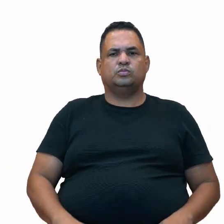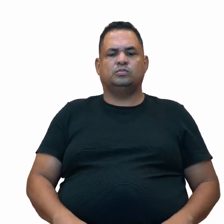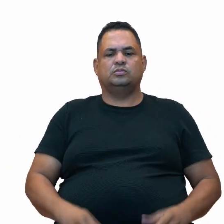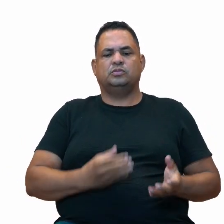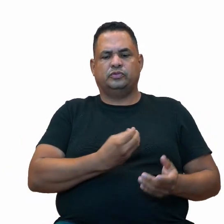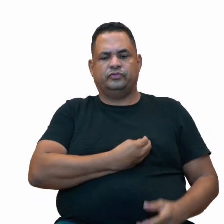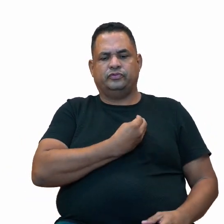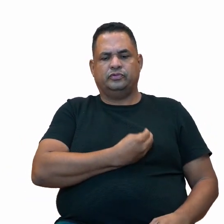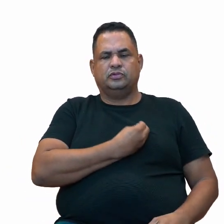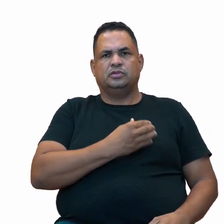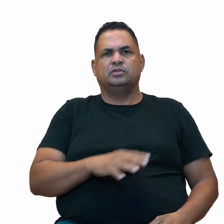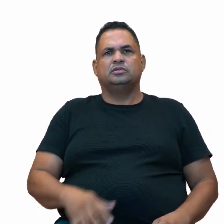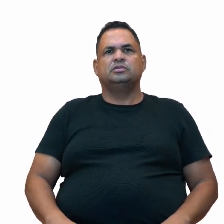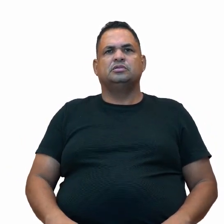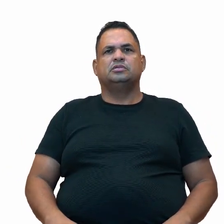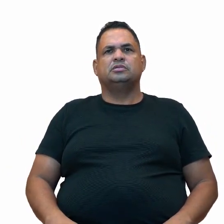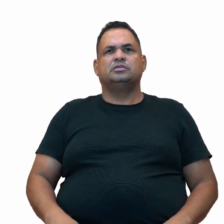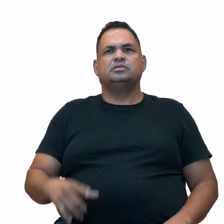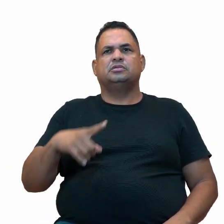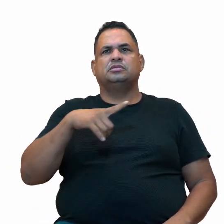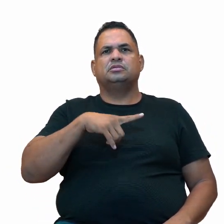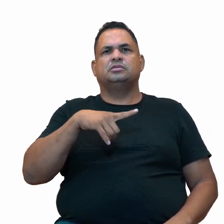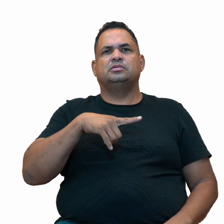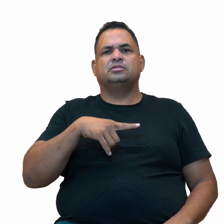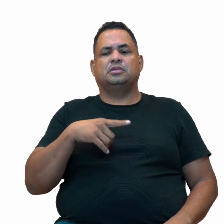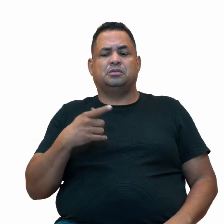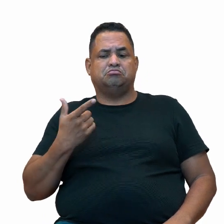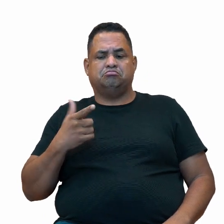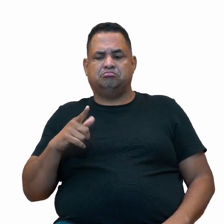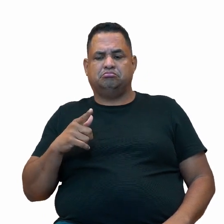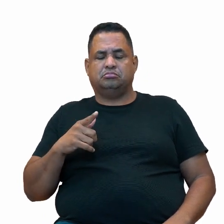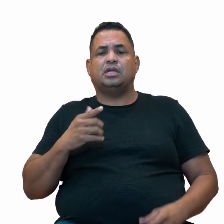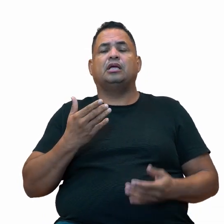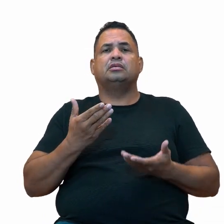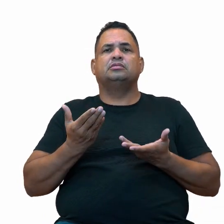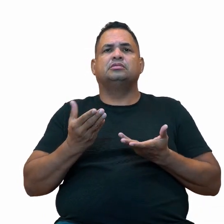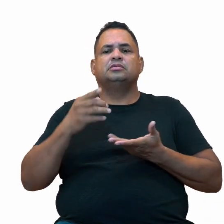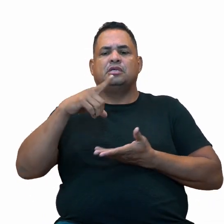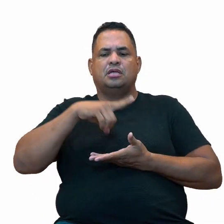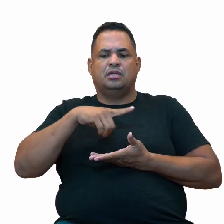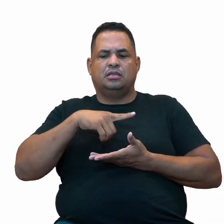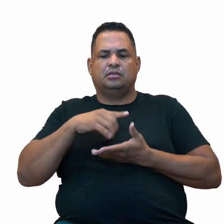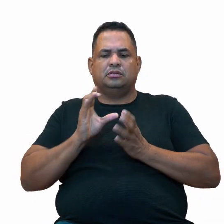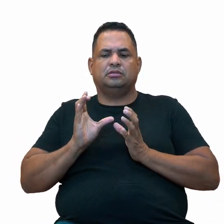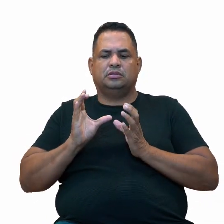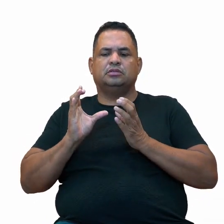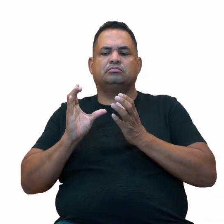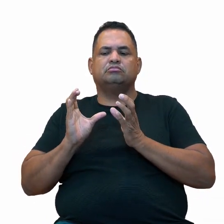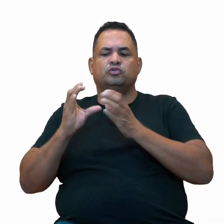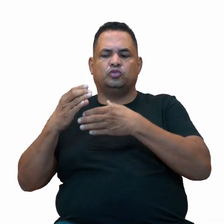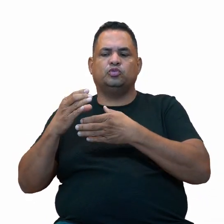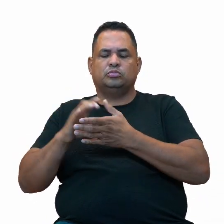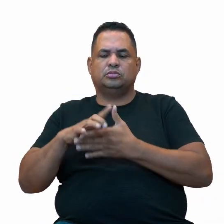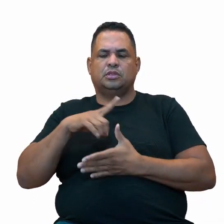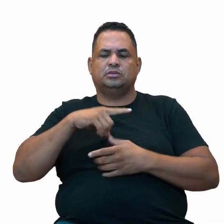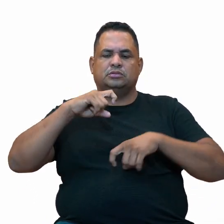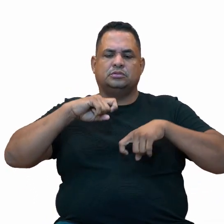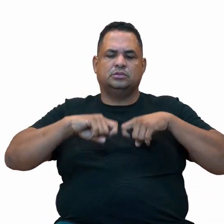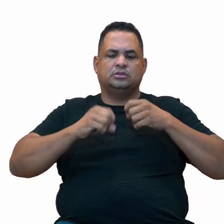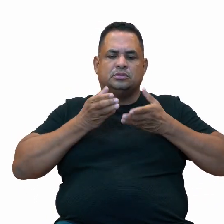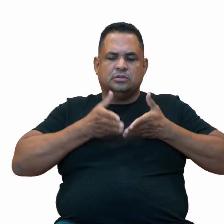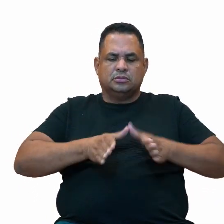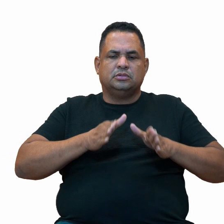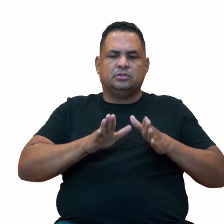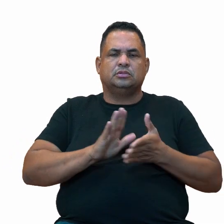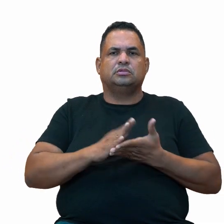vivos e nós vamos ter a reprodução sexuada também envolvendo um outro grupo. E aí, cada uma delas tem uma